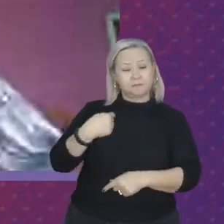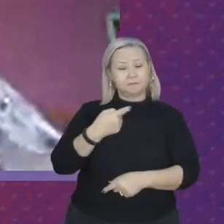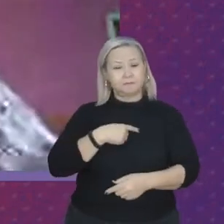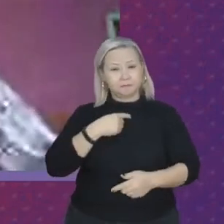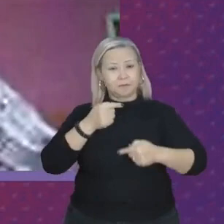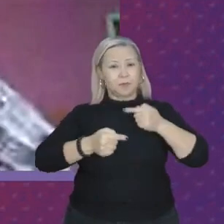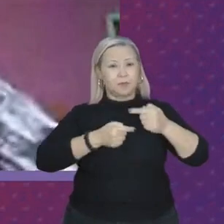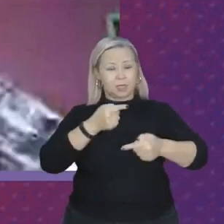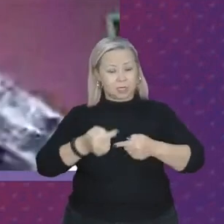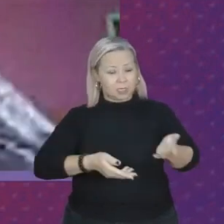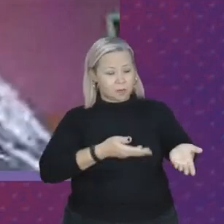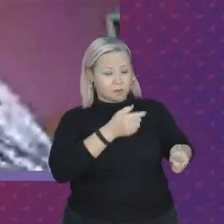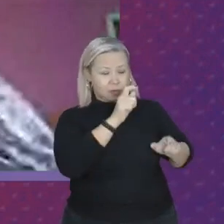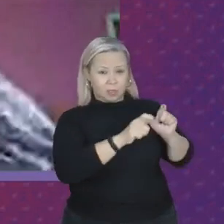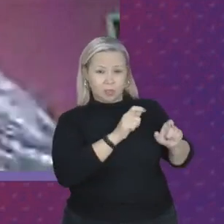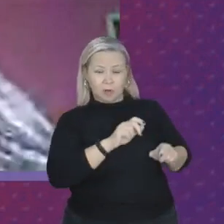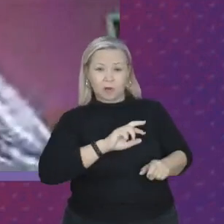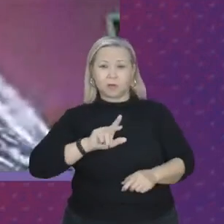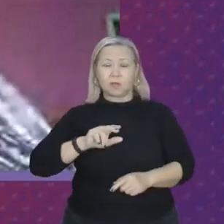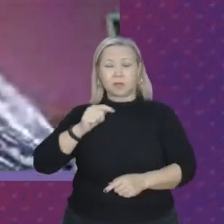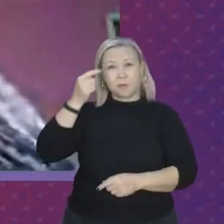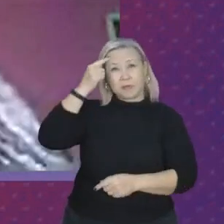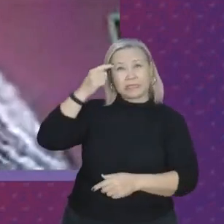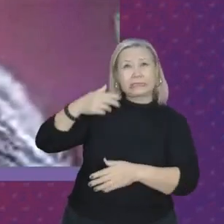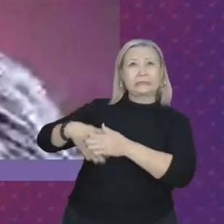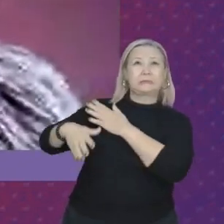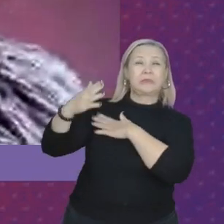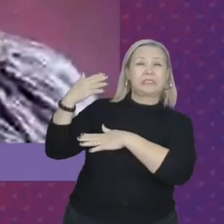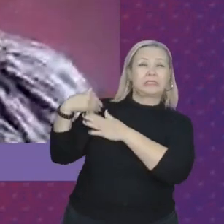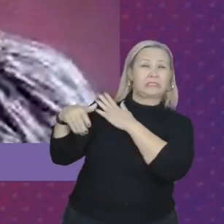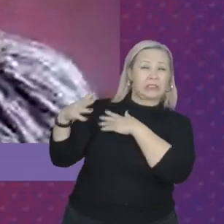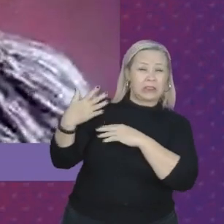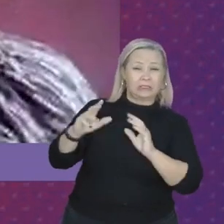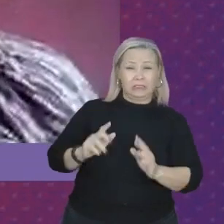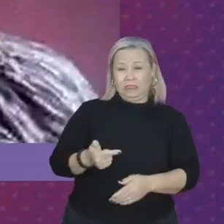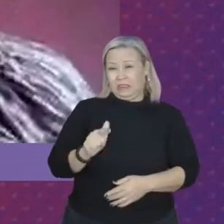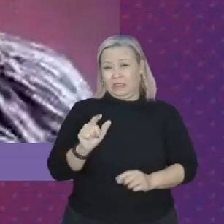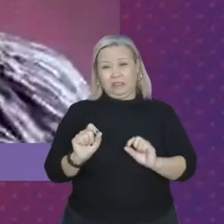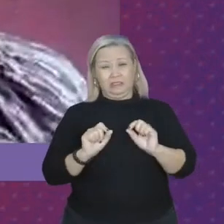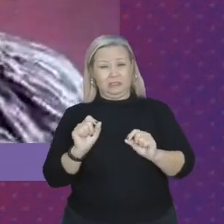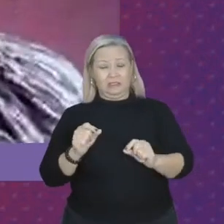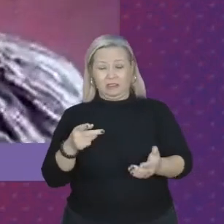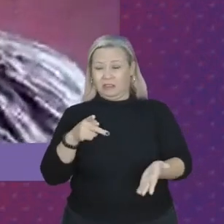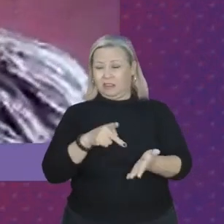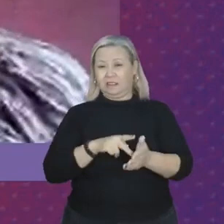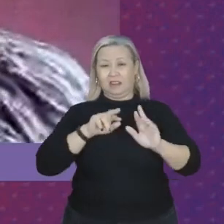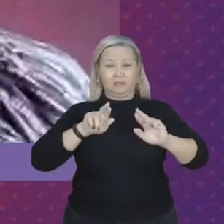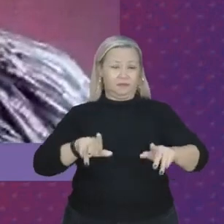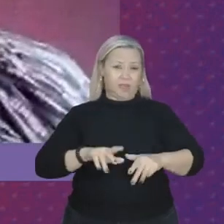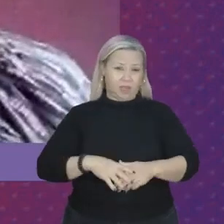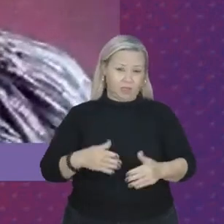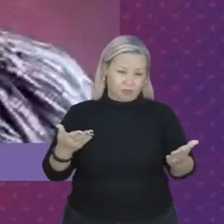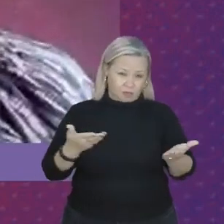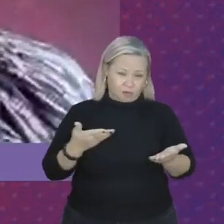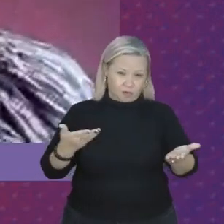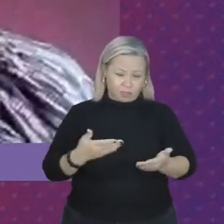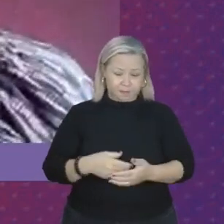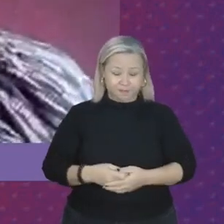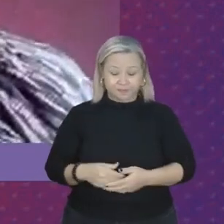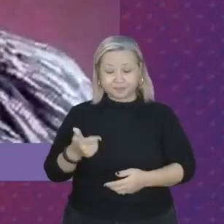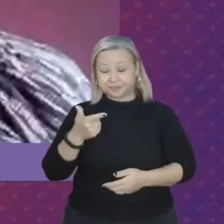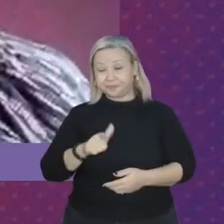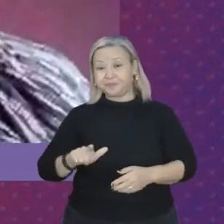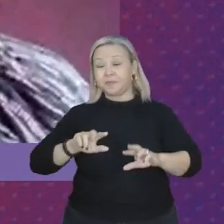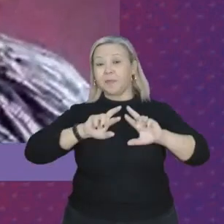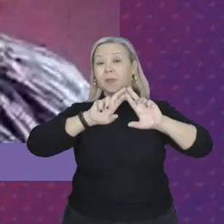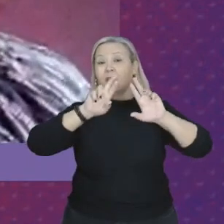geração e que não seja pensado nesse passado que já não comporta mais a nossa realidade do hoje. Acho que uma outra questão